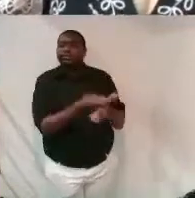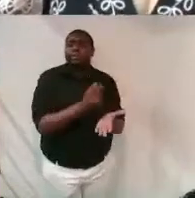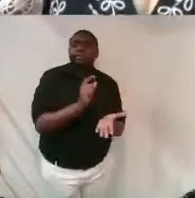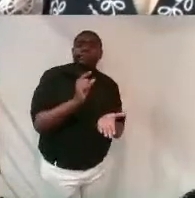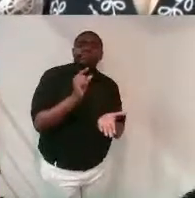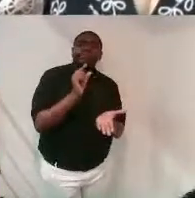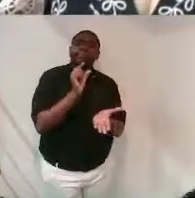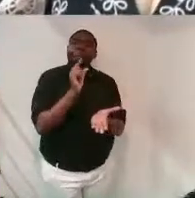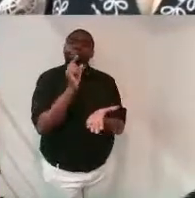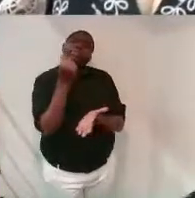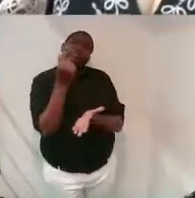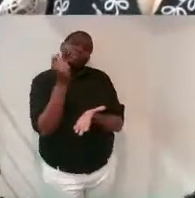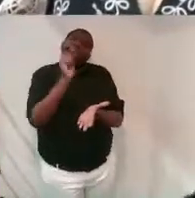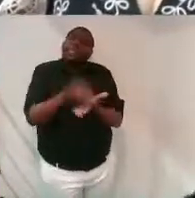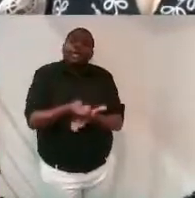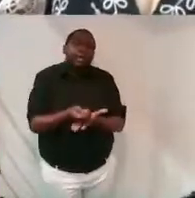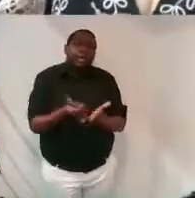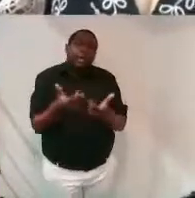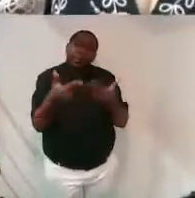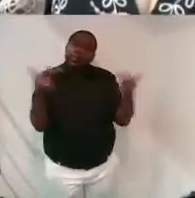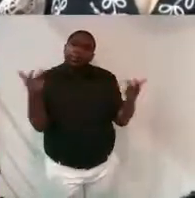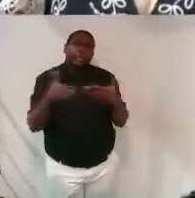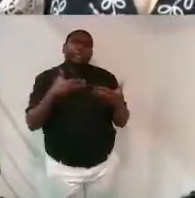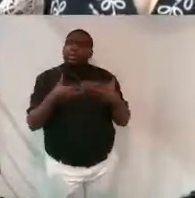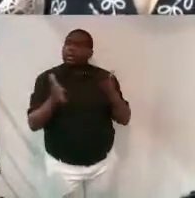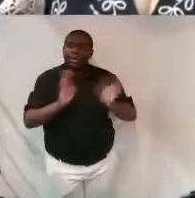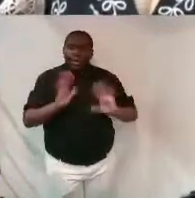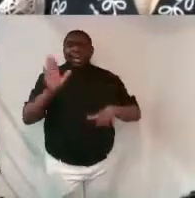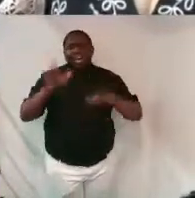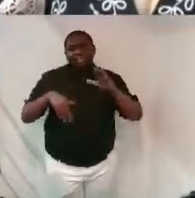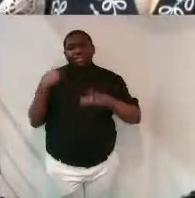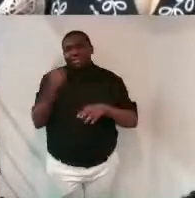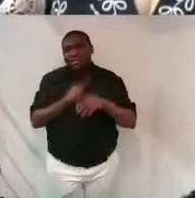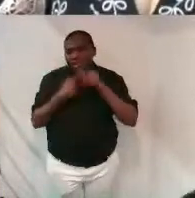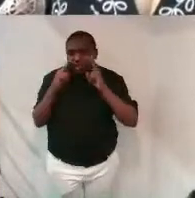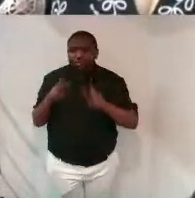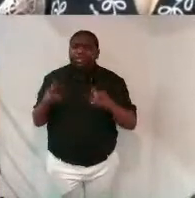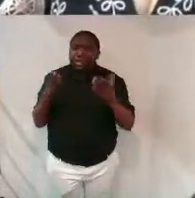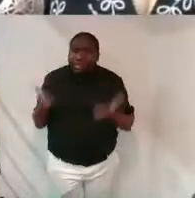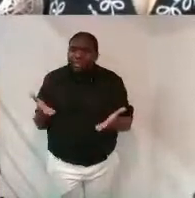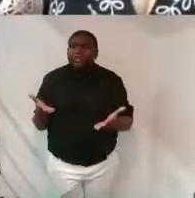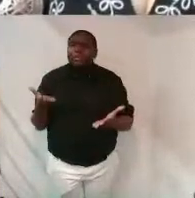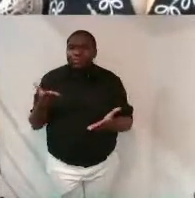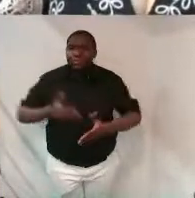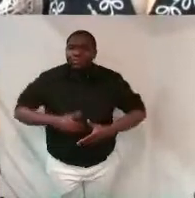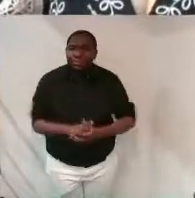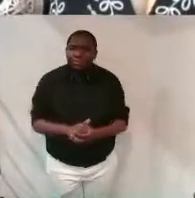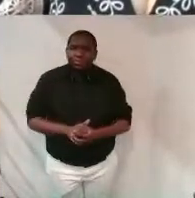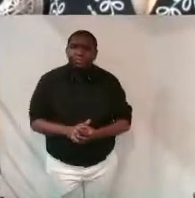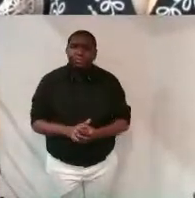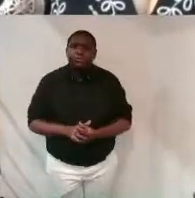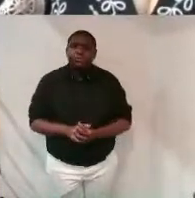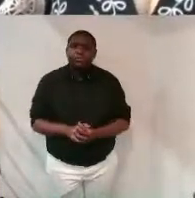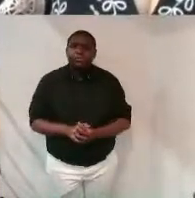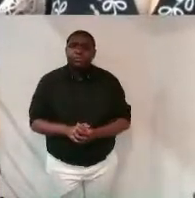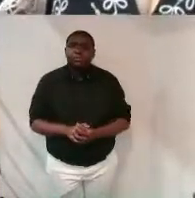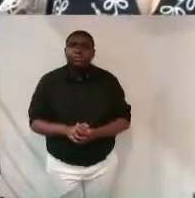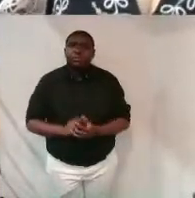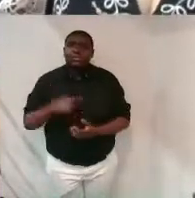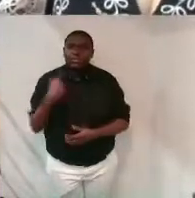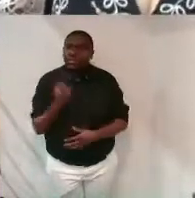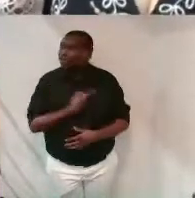qualquer tarifa, e é isso que muitas vezes nós temos visto, nós temos visto situação em que se